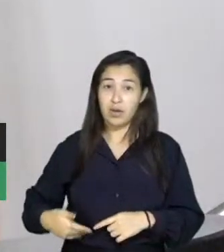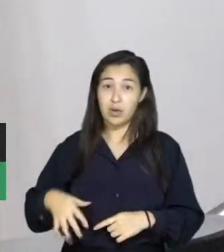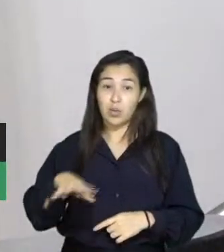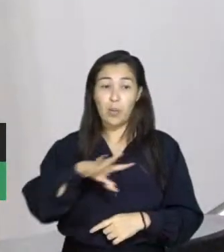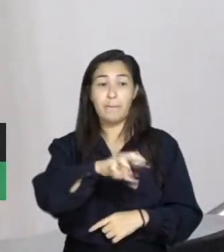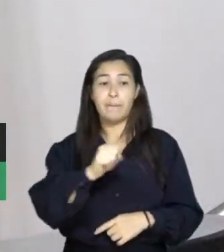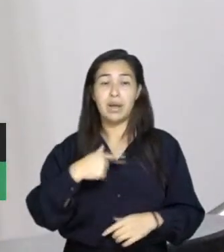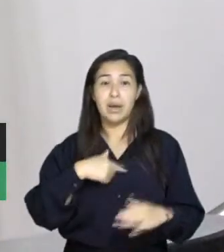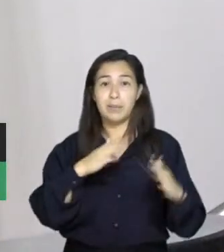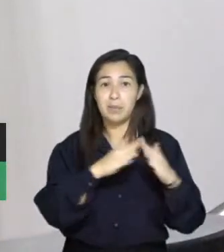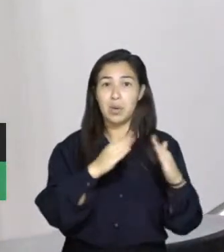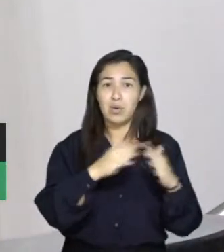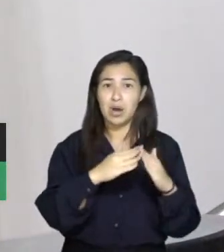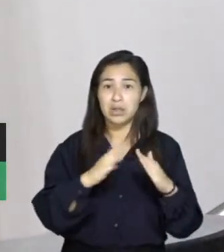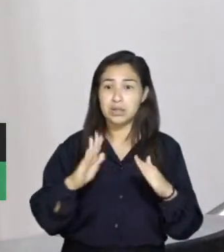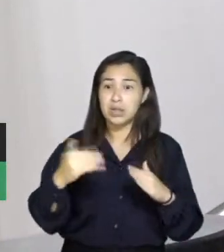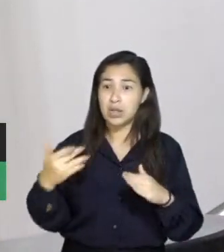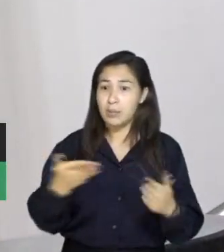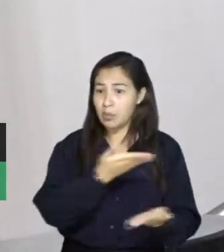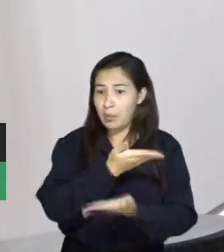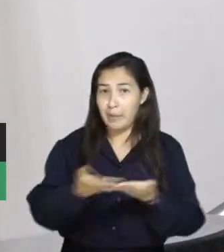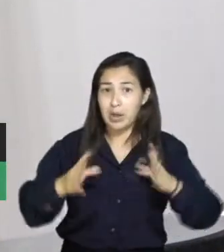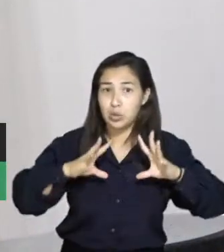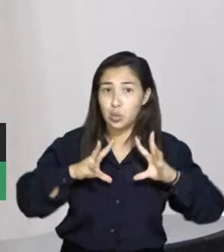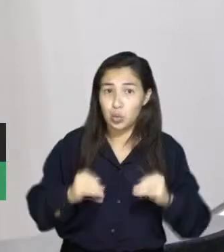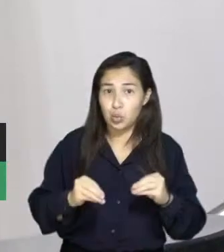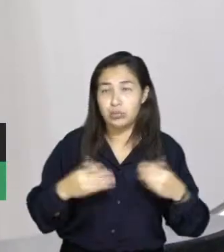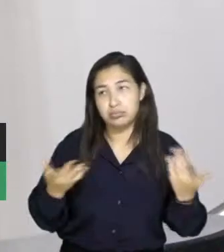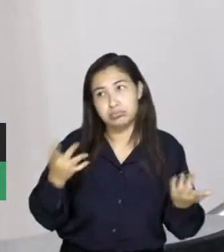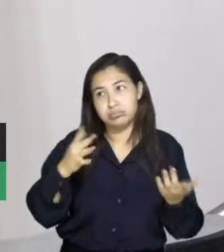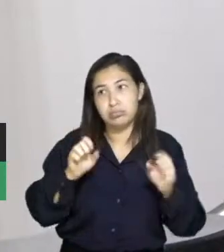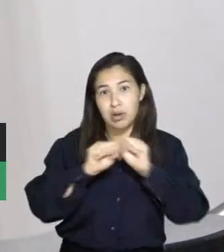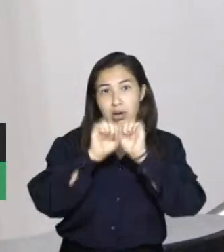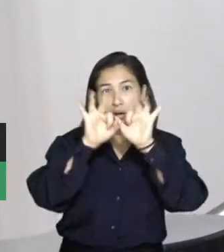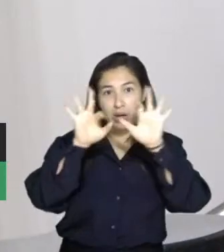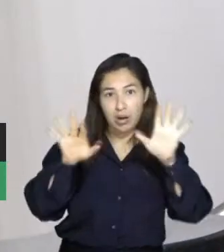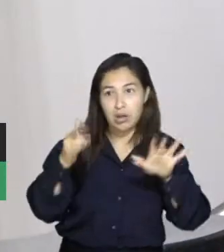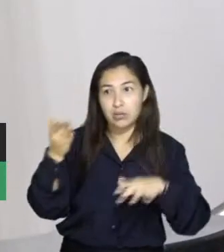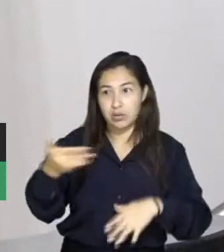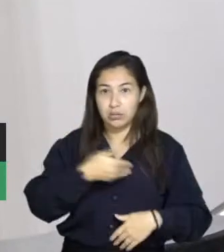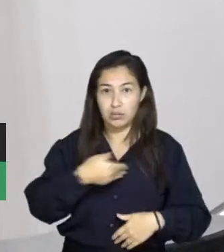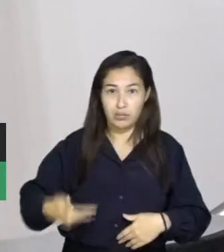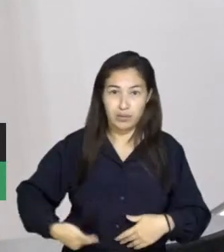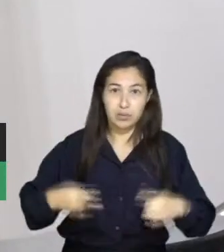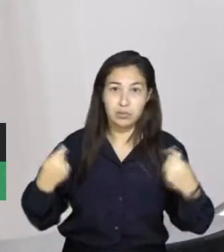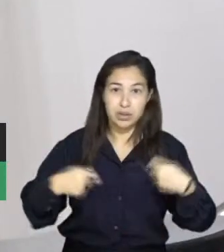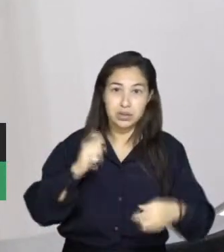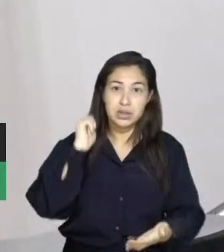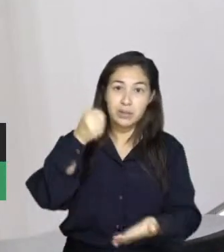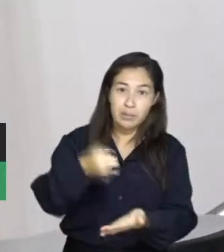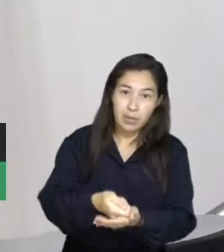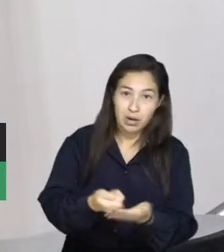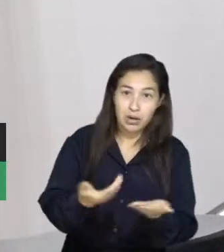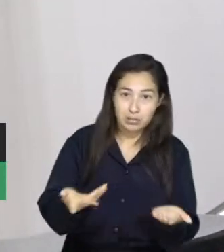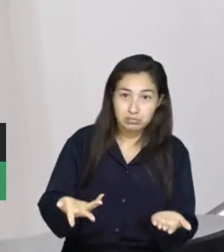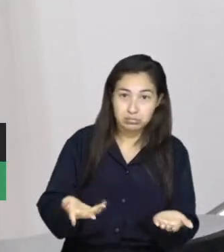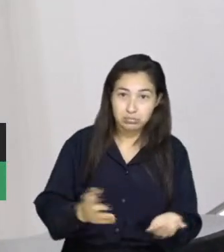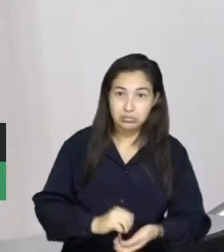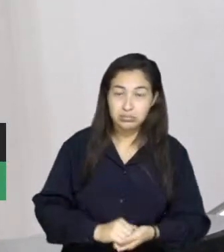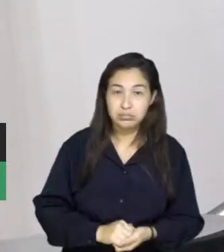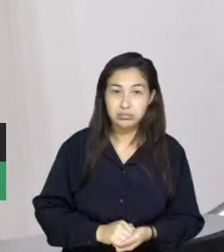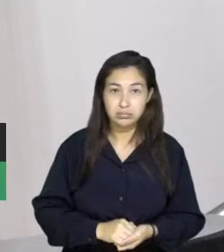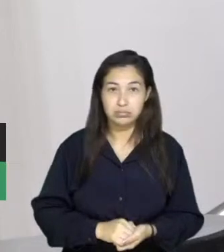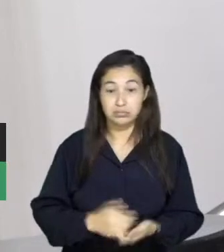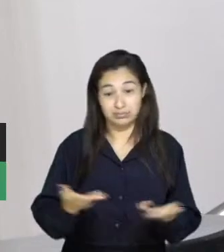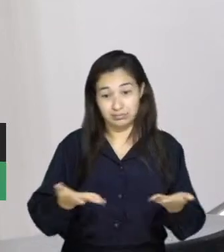e eu fico da noite para o dia sem nada, obviamente que o governo tem que ressarcir, tem que indenizar. É isso que não